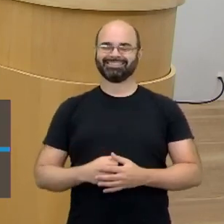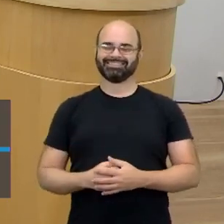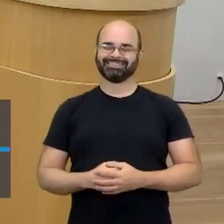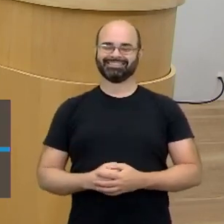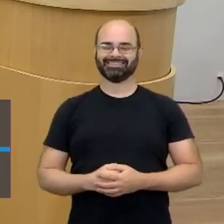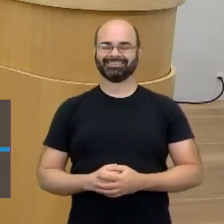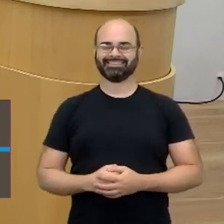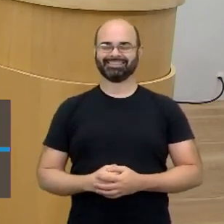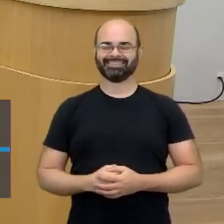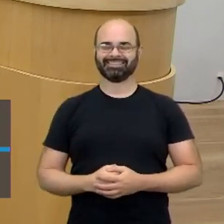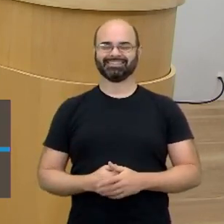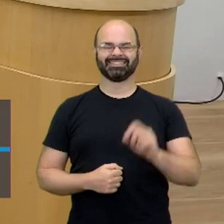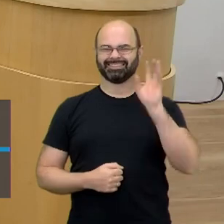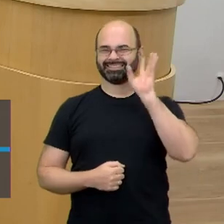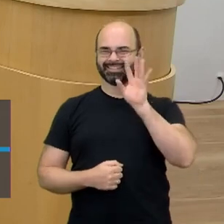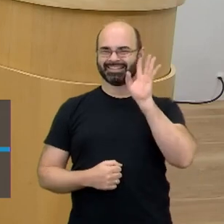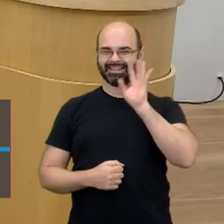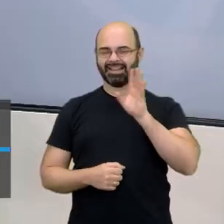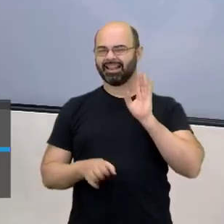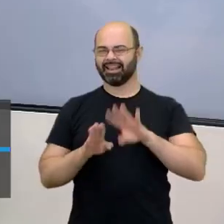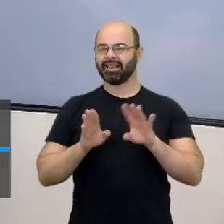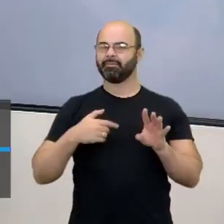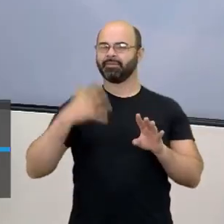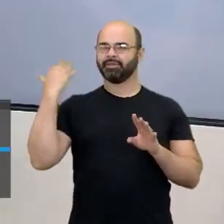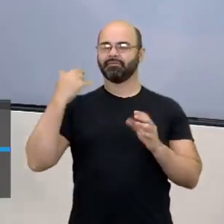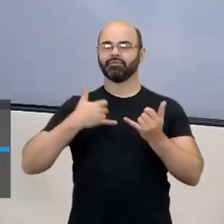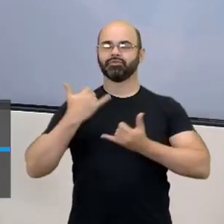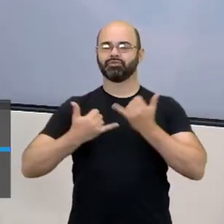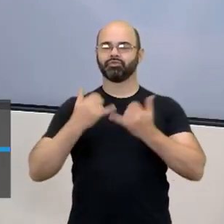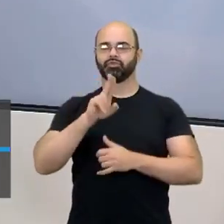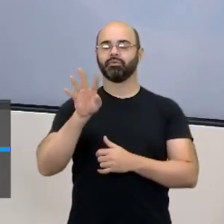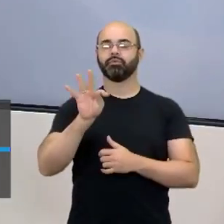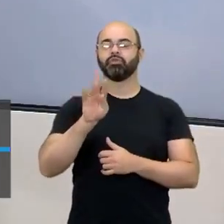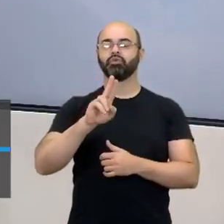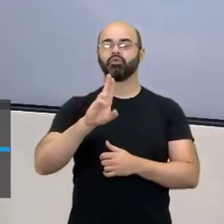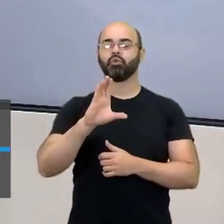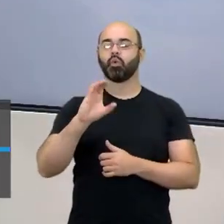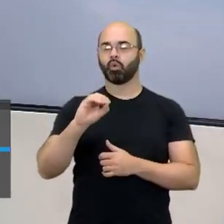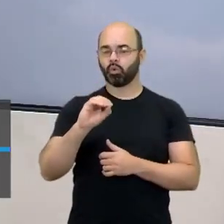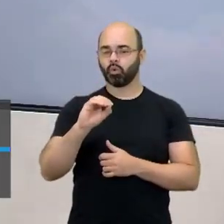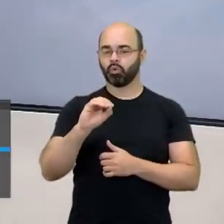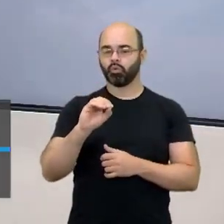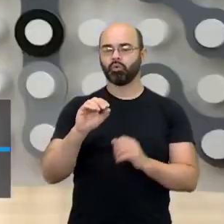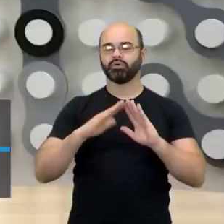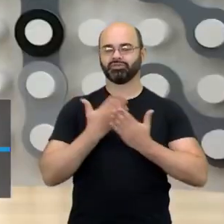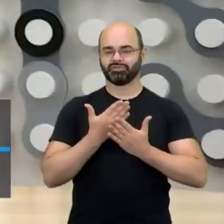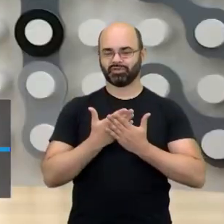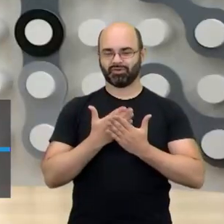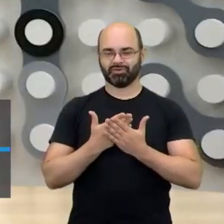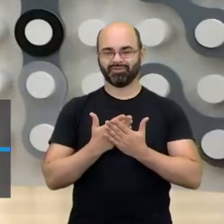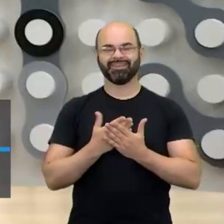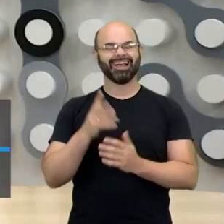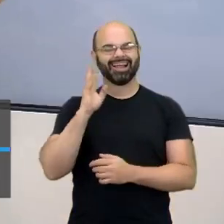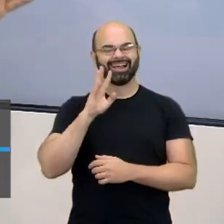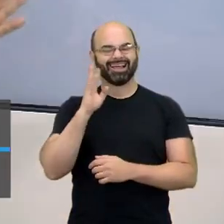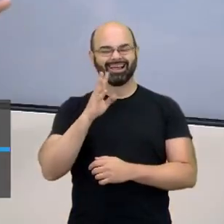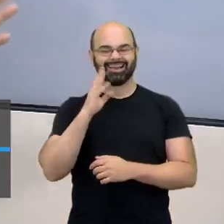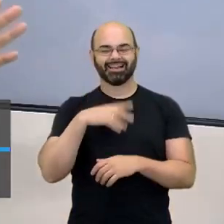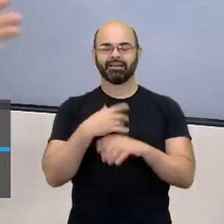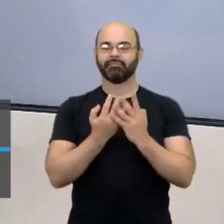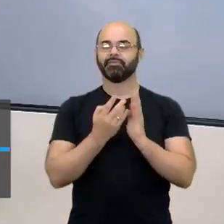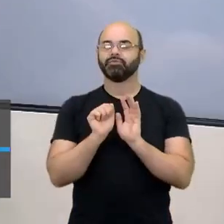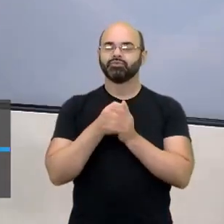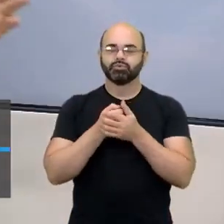Inclusive... Percebe-se. É legal. Inclusive, eu até escrevi um jogo lá que é o Truco Escolar. Truco Ainda vou Escolar. apresentar para você. É Que muito bacana. legal. Não fica nenhuma